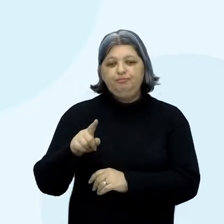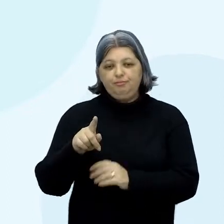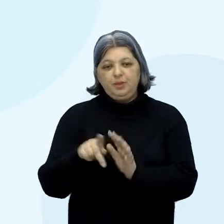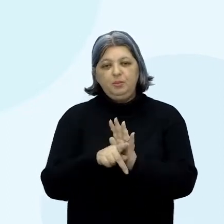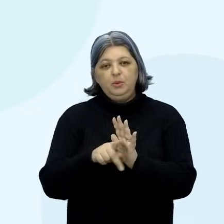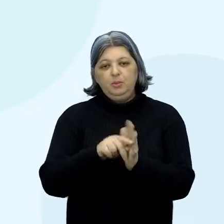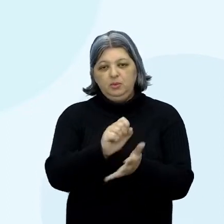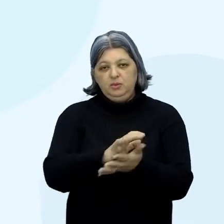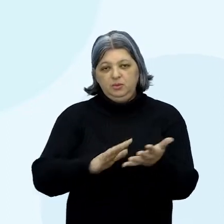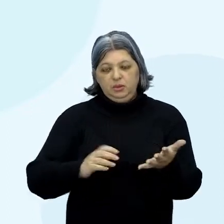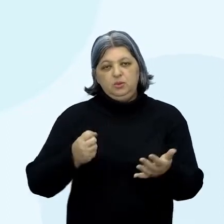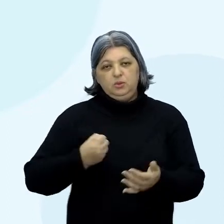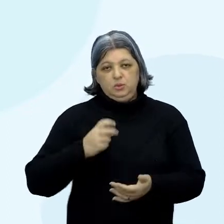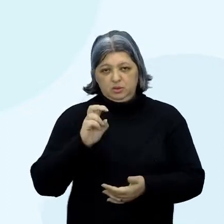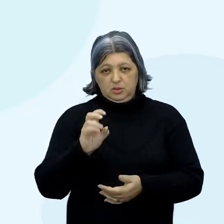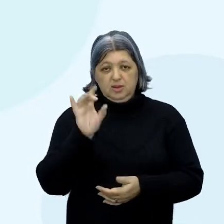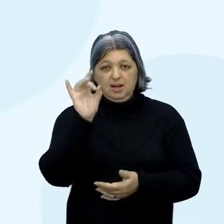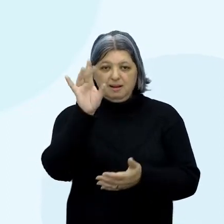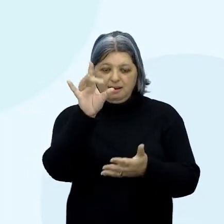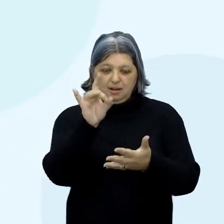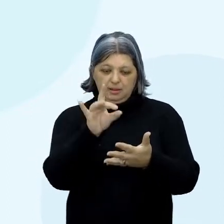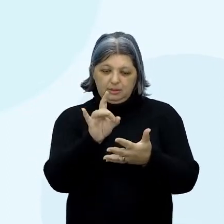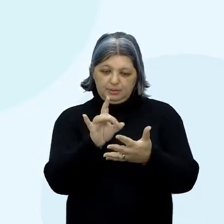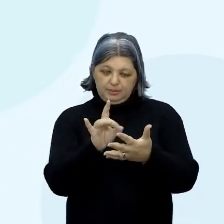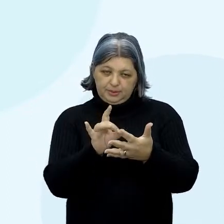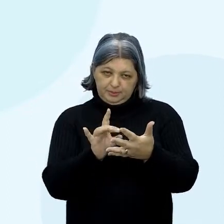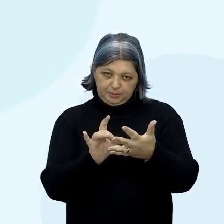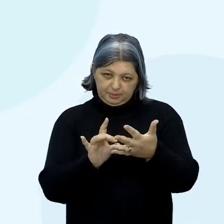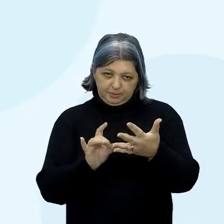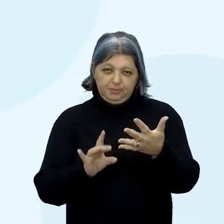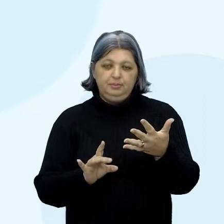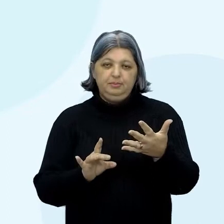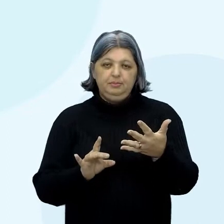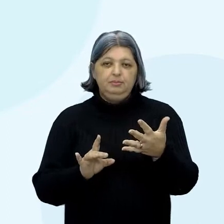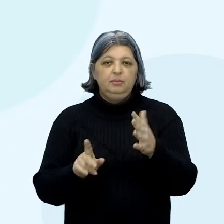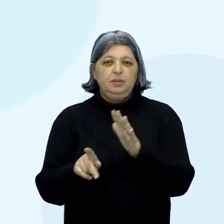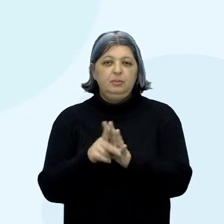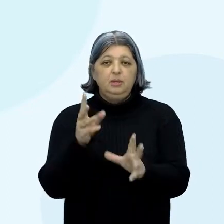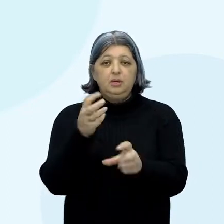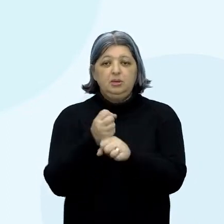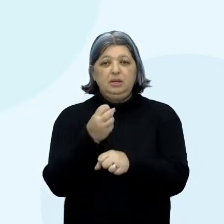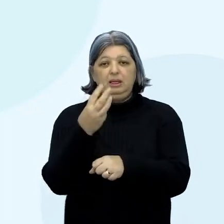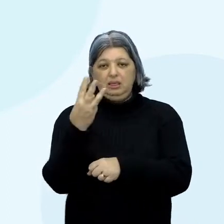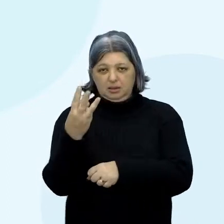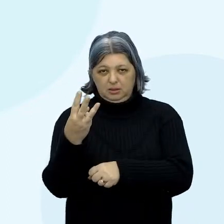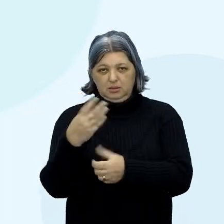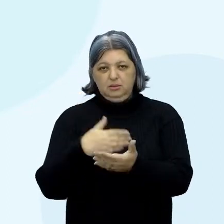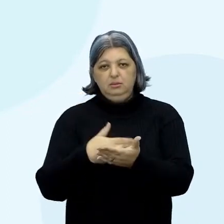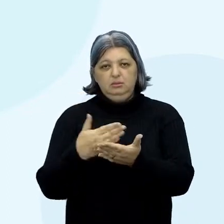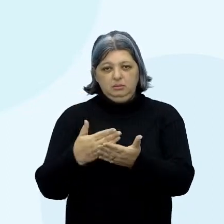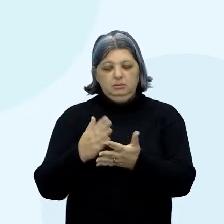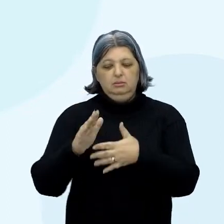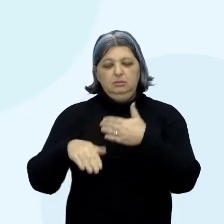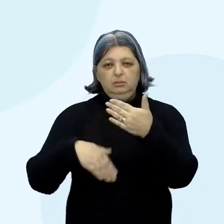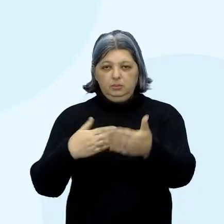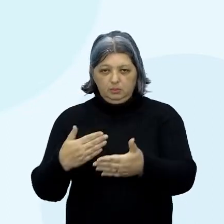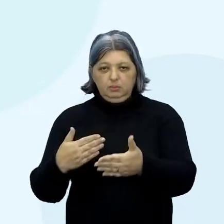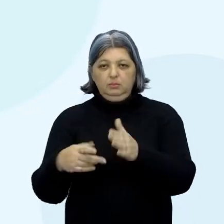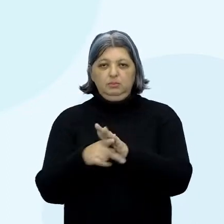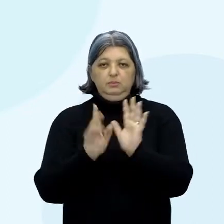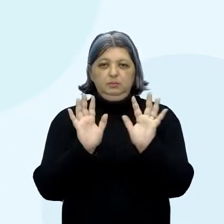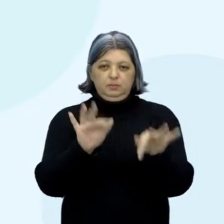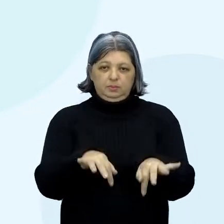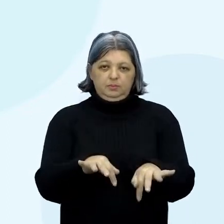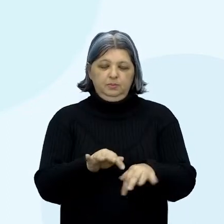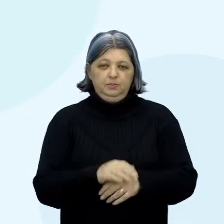longo. Cada atividade, ela está com 3 etapas: introdução, desenvolvimento e